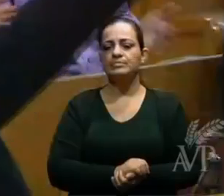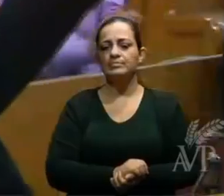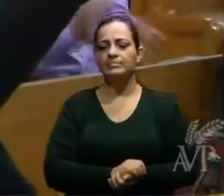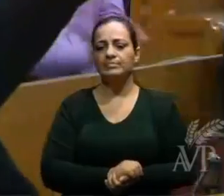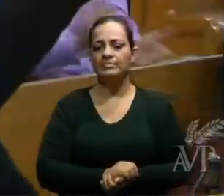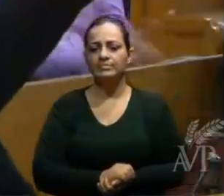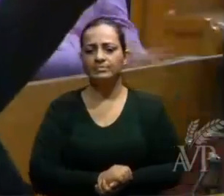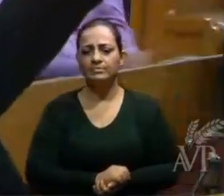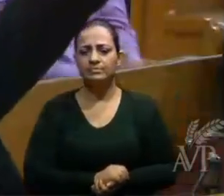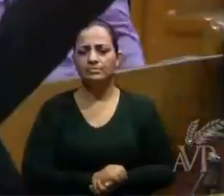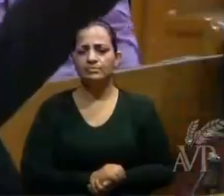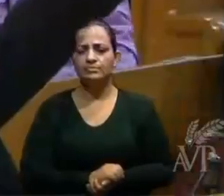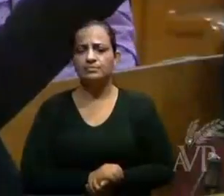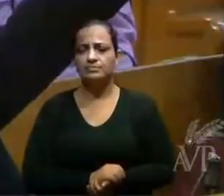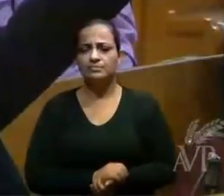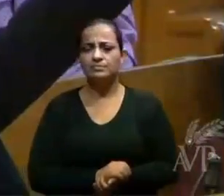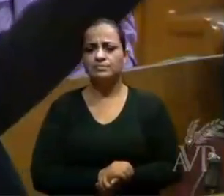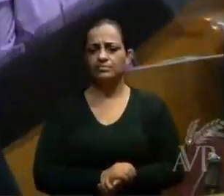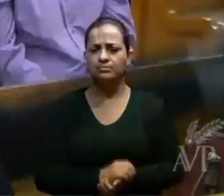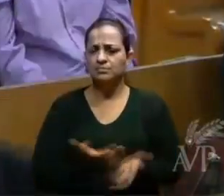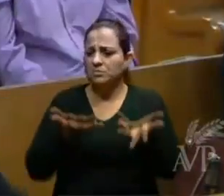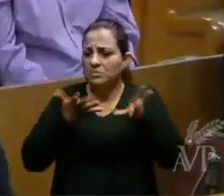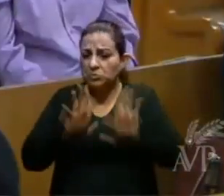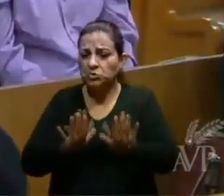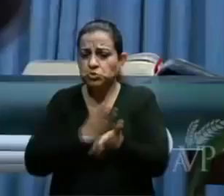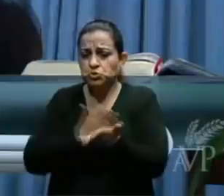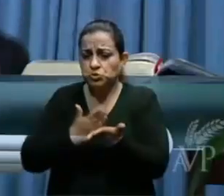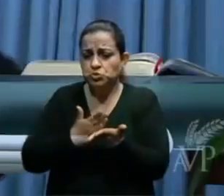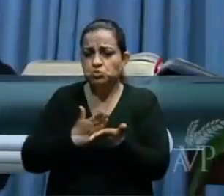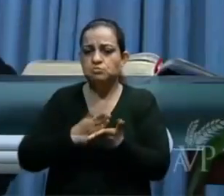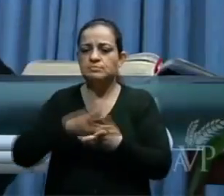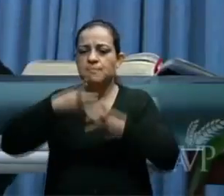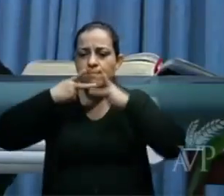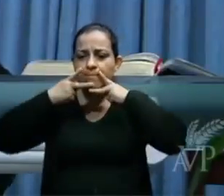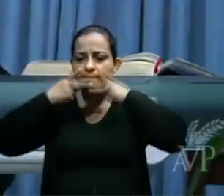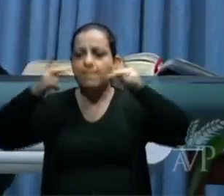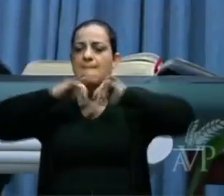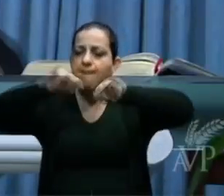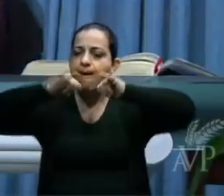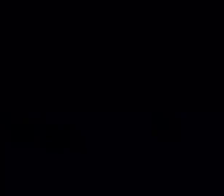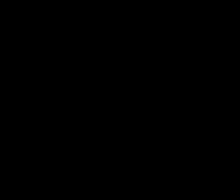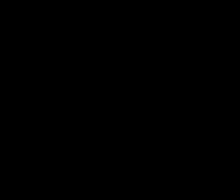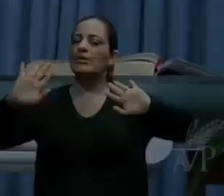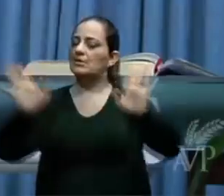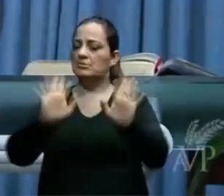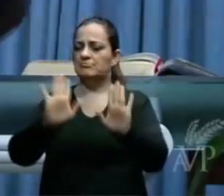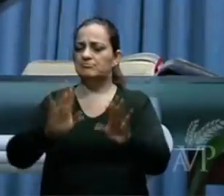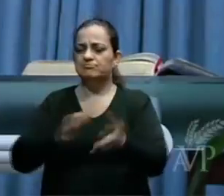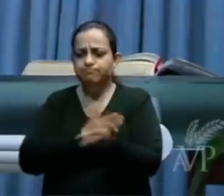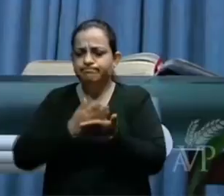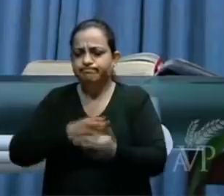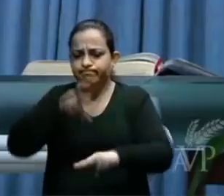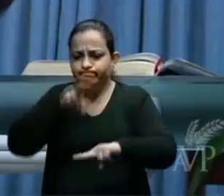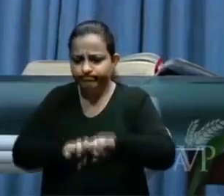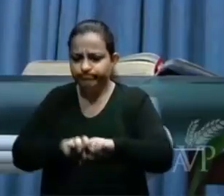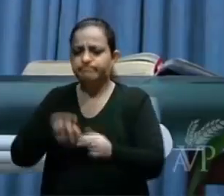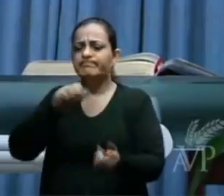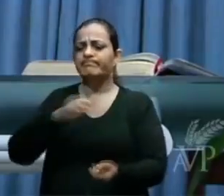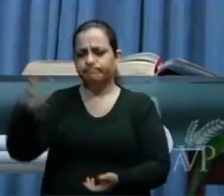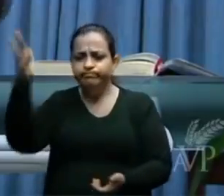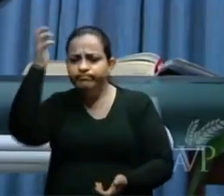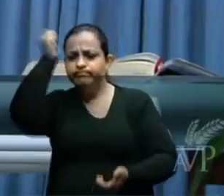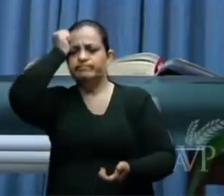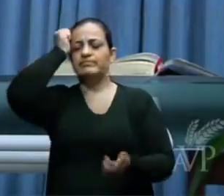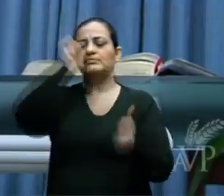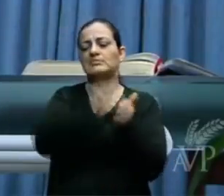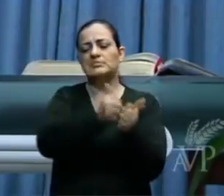não queira começar do público não comece lado do banco você tem que aprender tem que se arrepender tem que